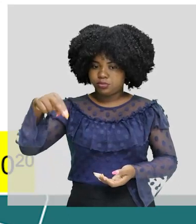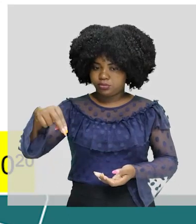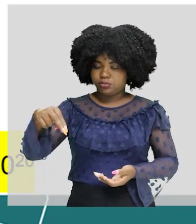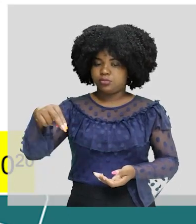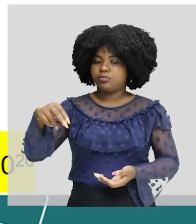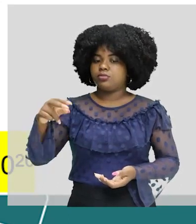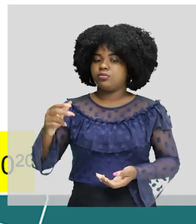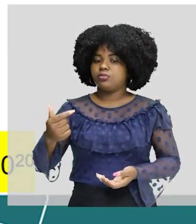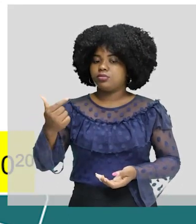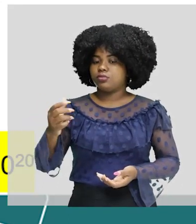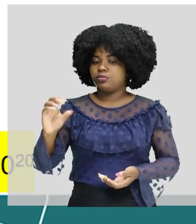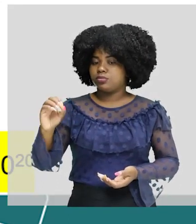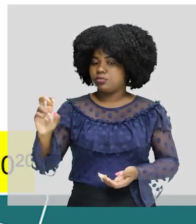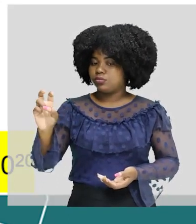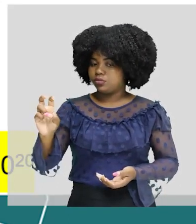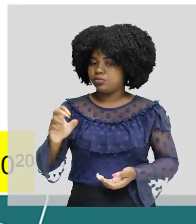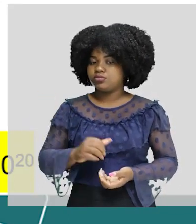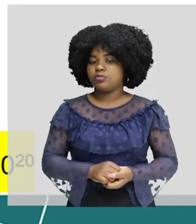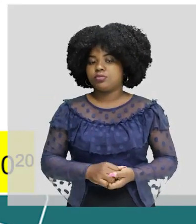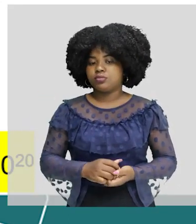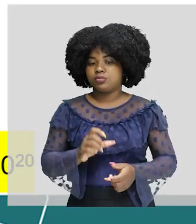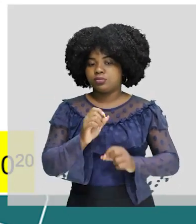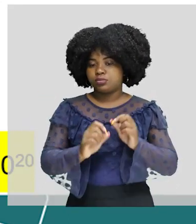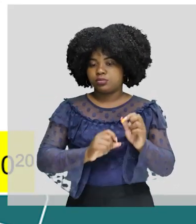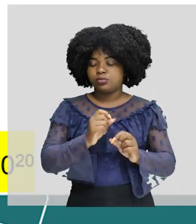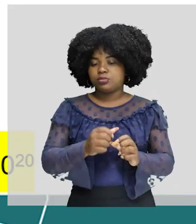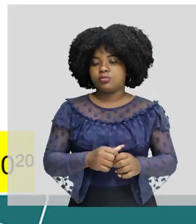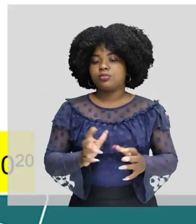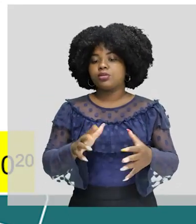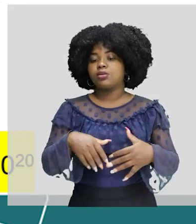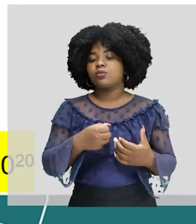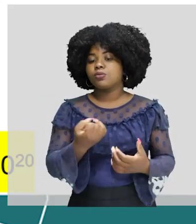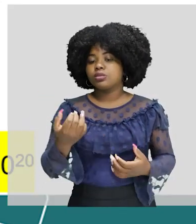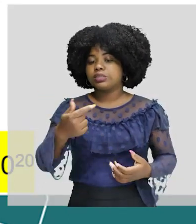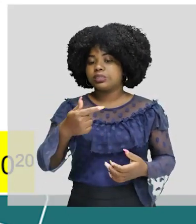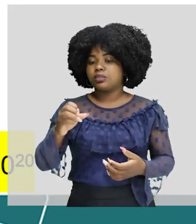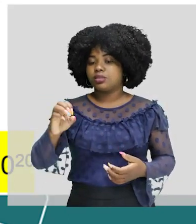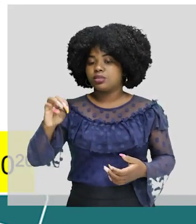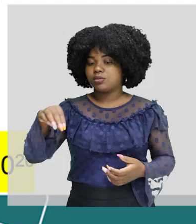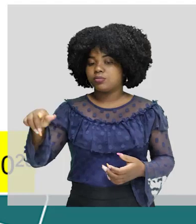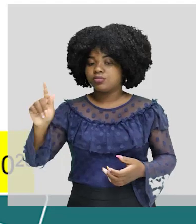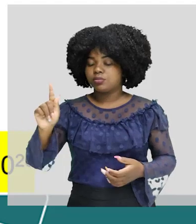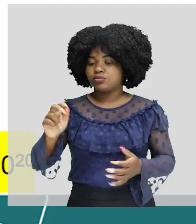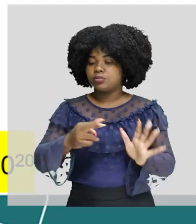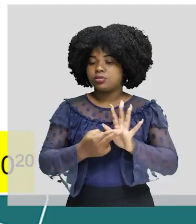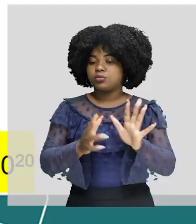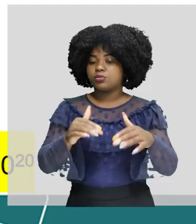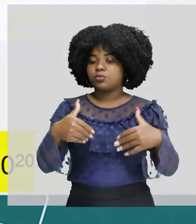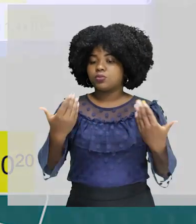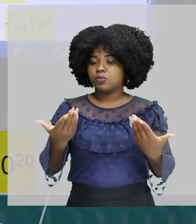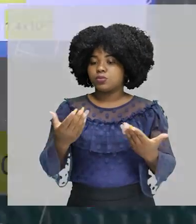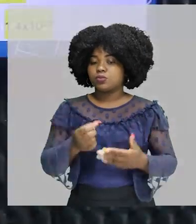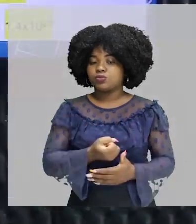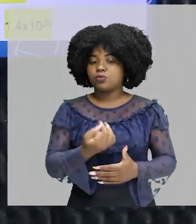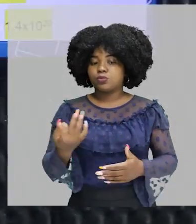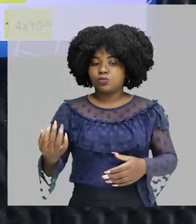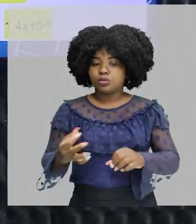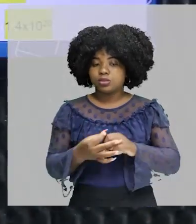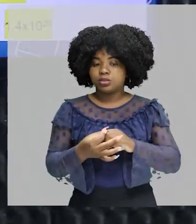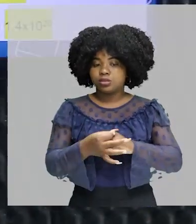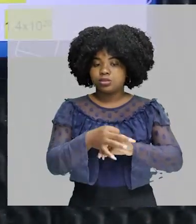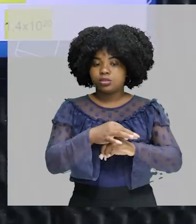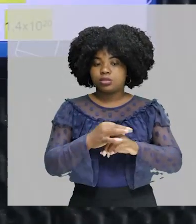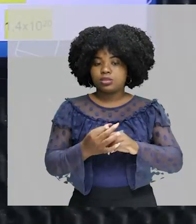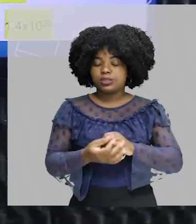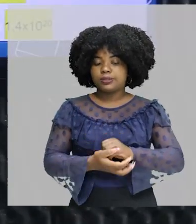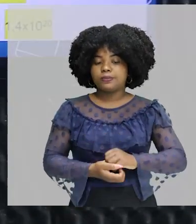Os 70 miligramas. Então, esses 70 miligramas vão corresponder a quantas moléculas?